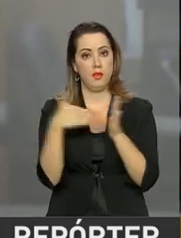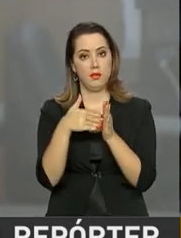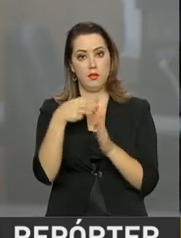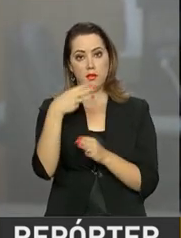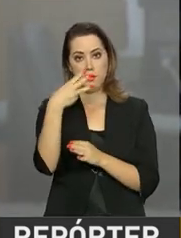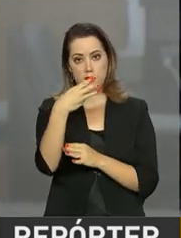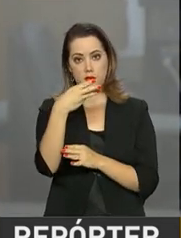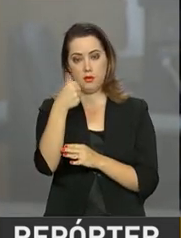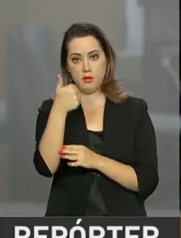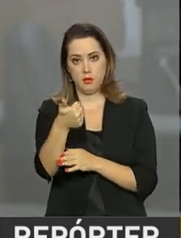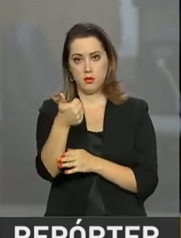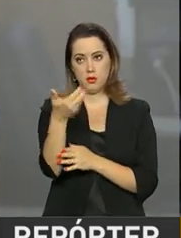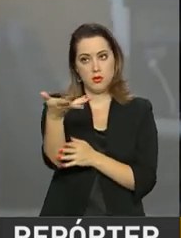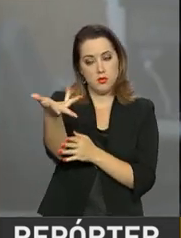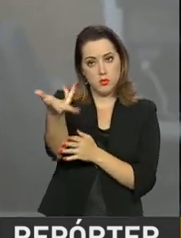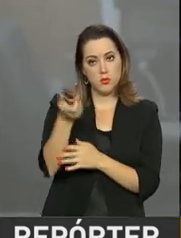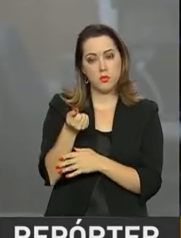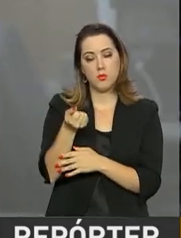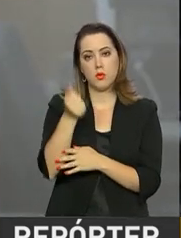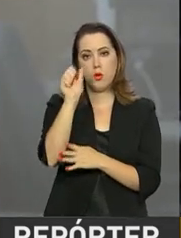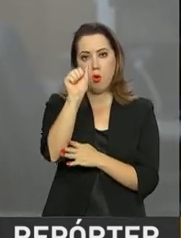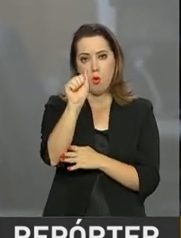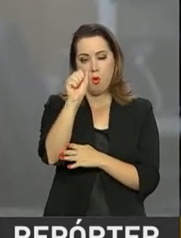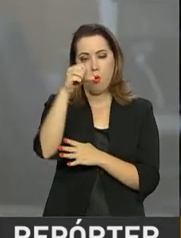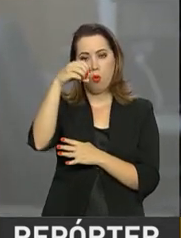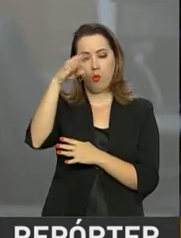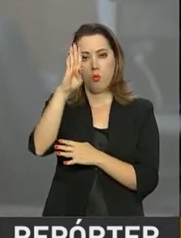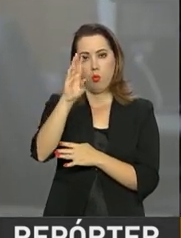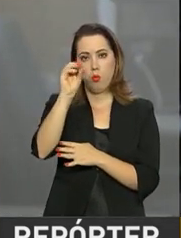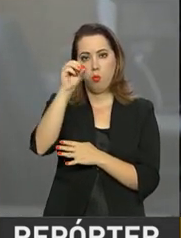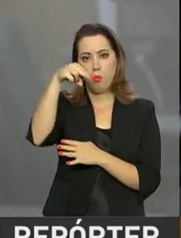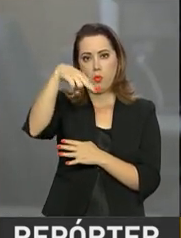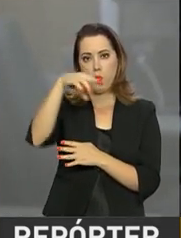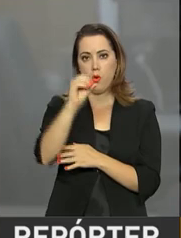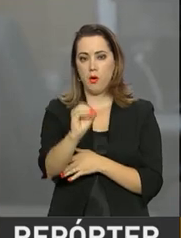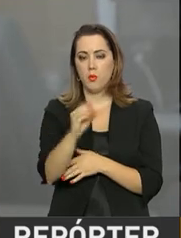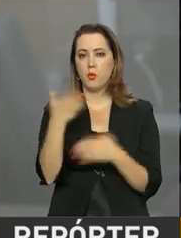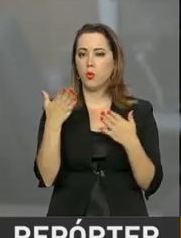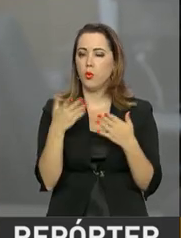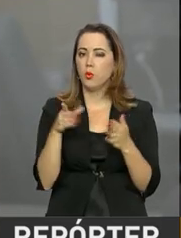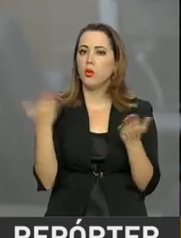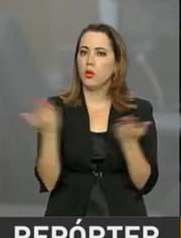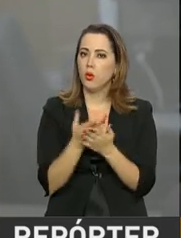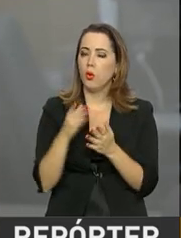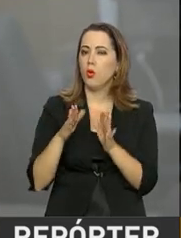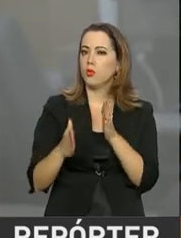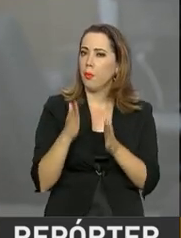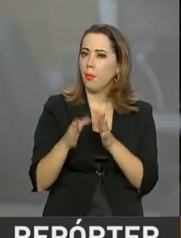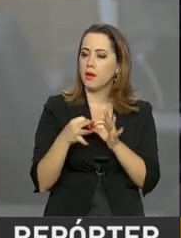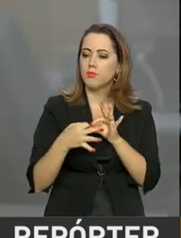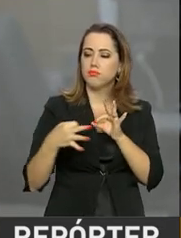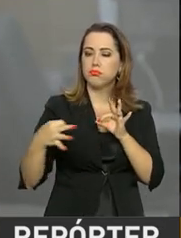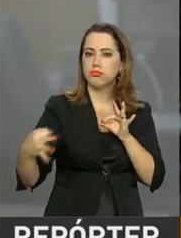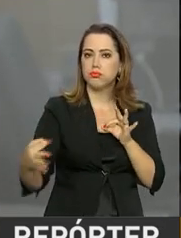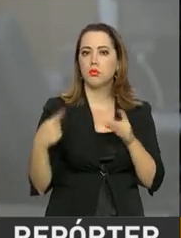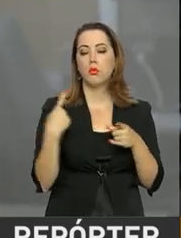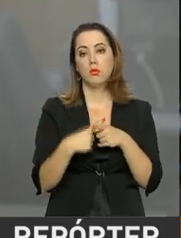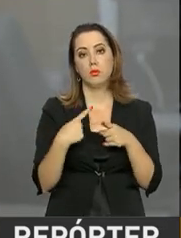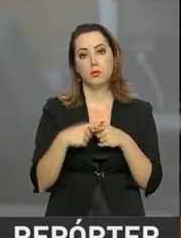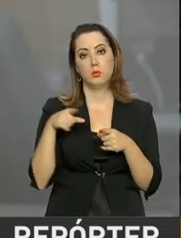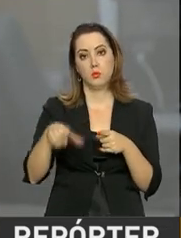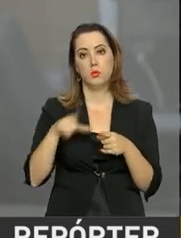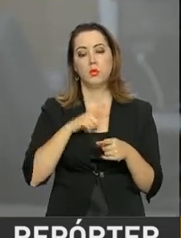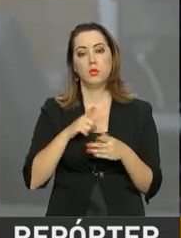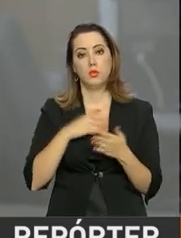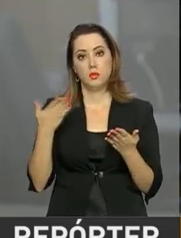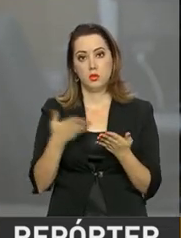para retirar o seu abono essa é uma prorrogação específica para uma situação específica